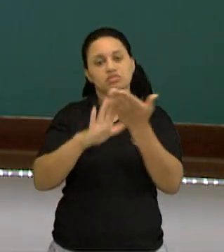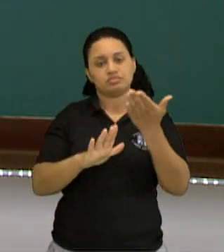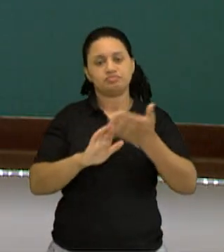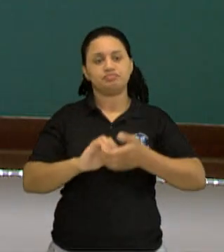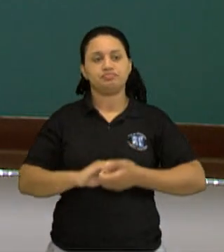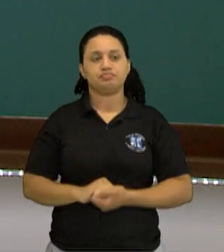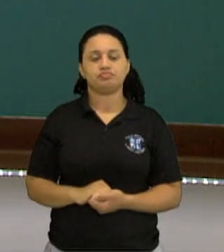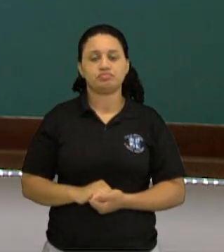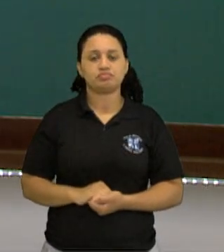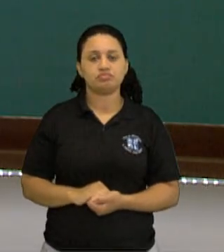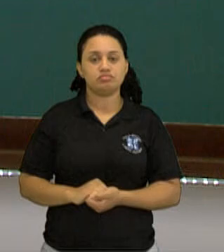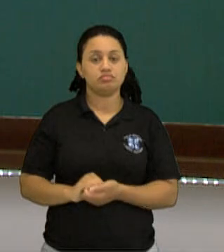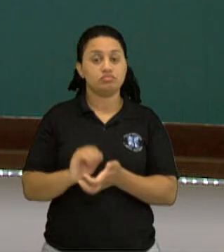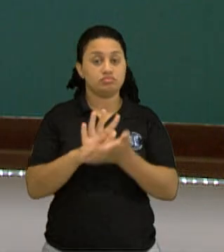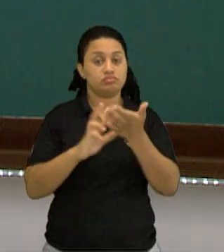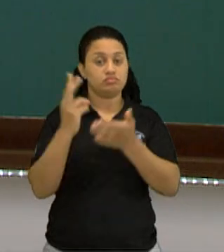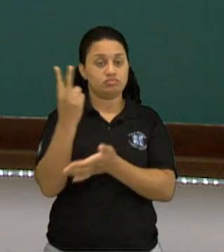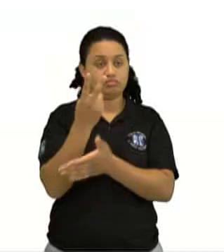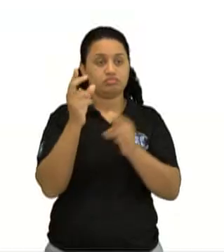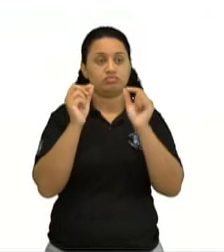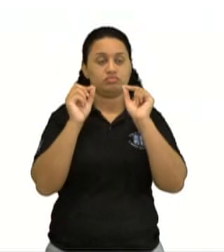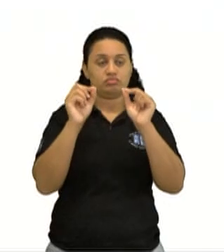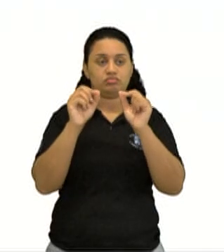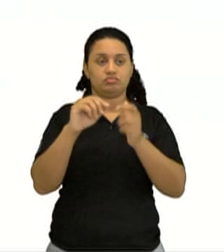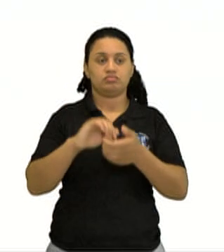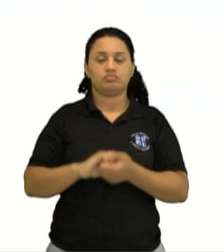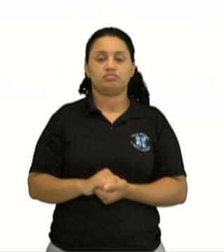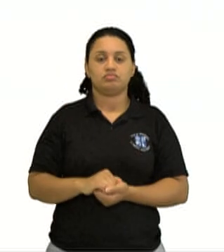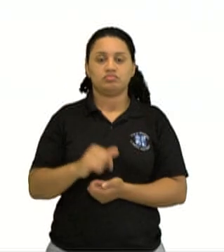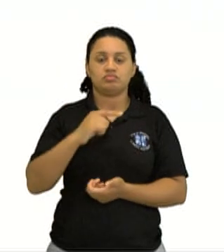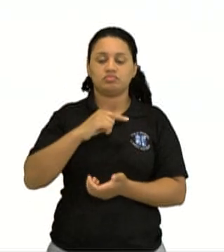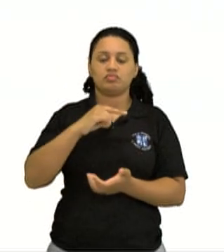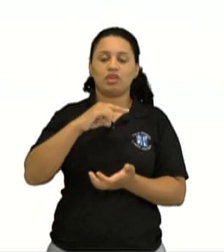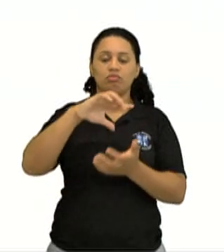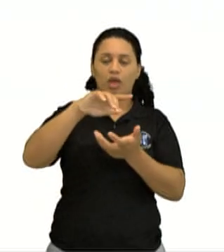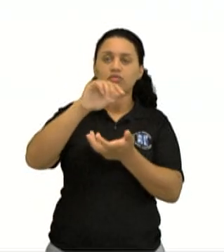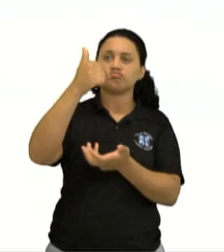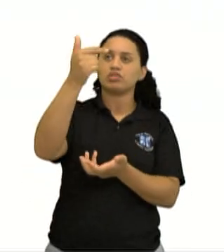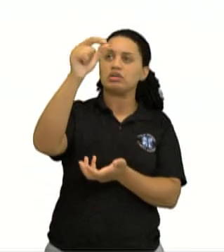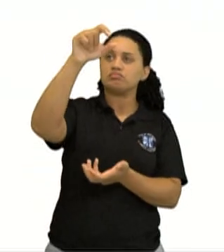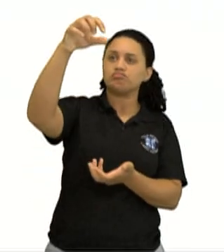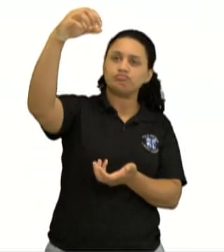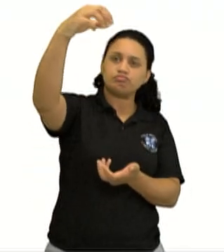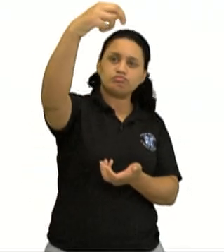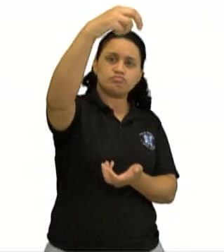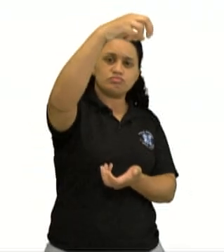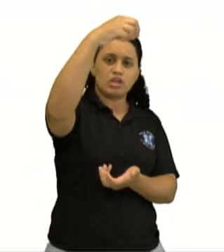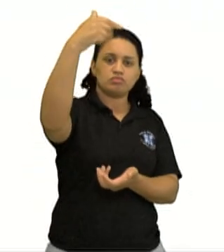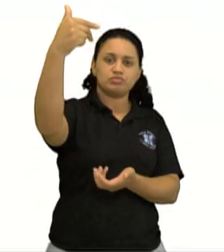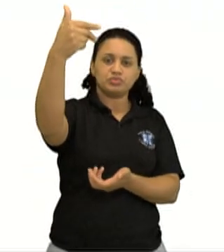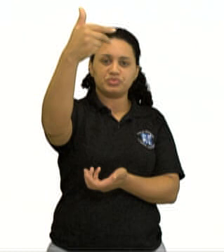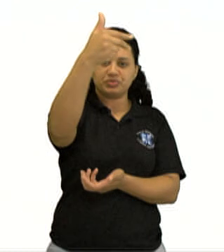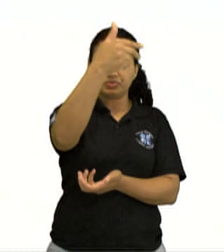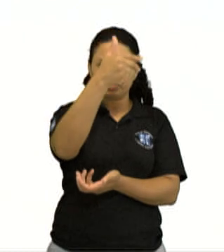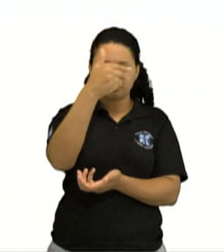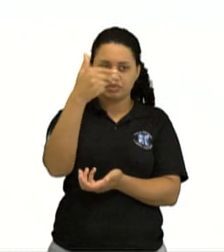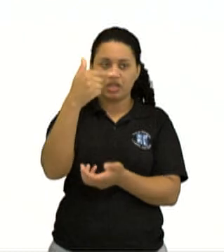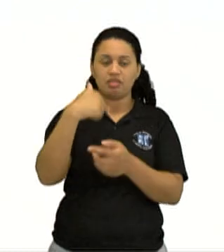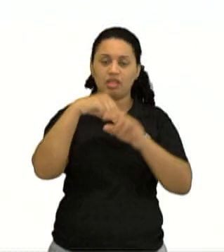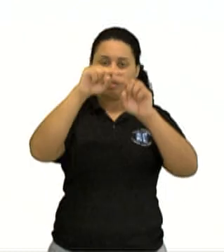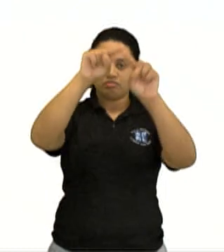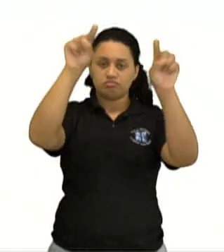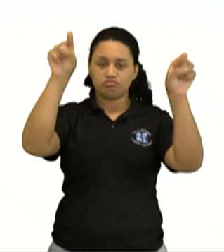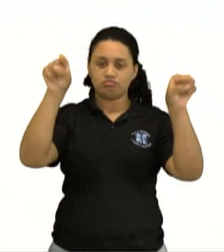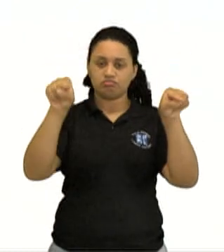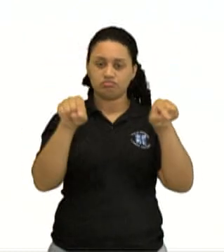O segundo exercício. Um satélite artificial A descreve um movimento circular e uniforme ao redor